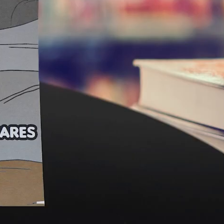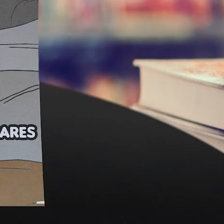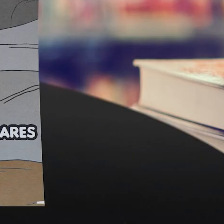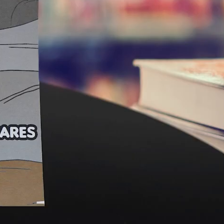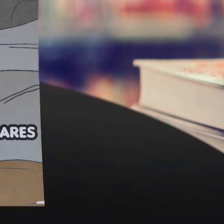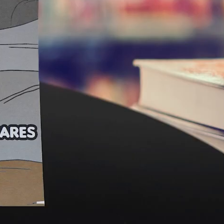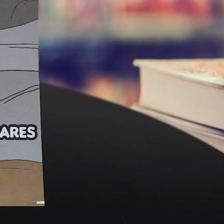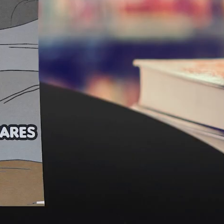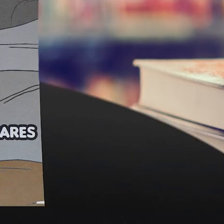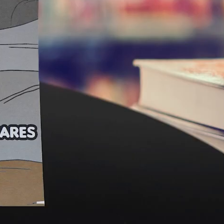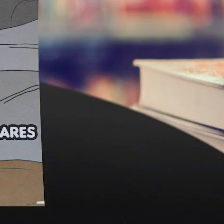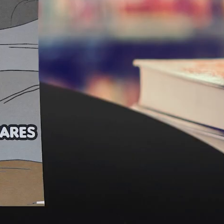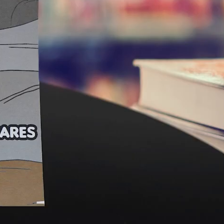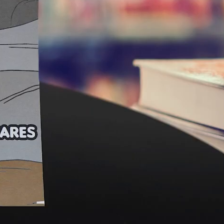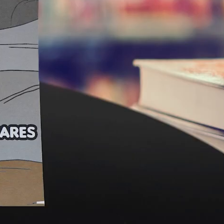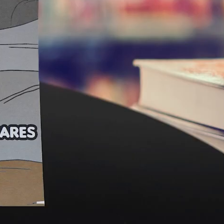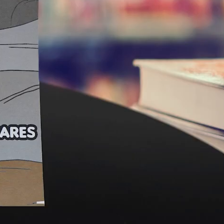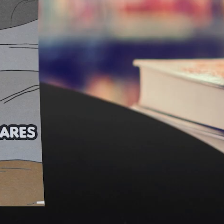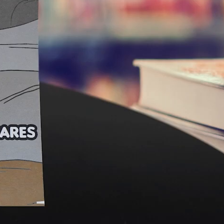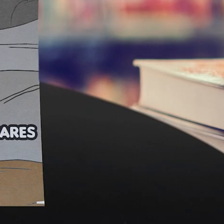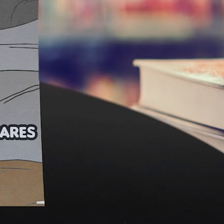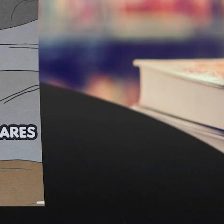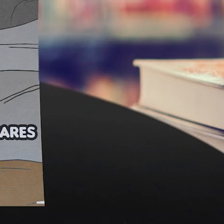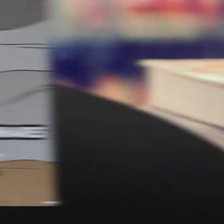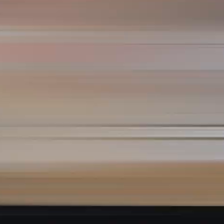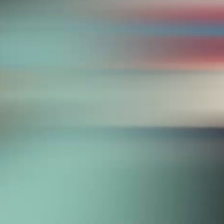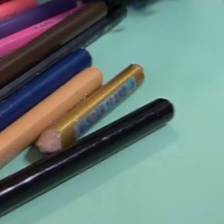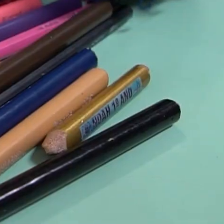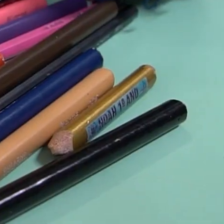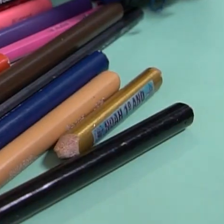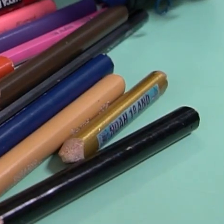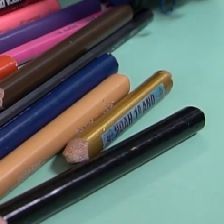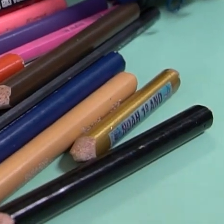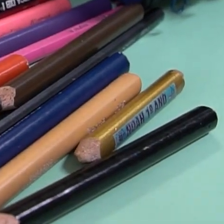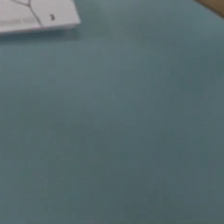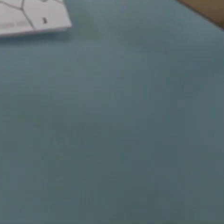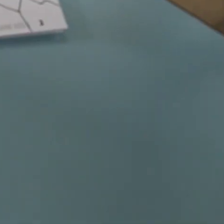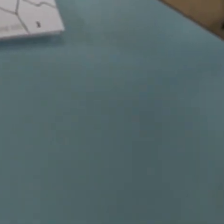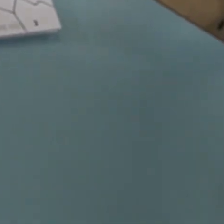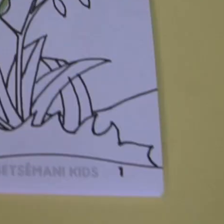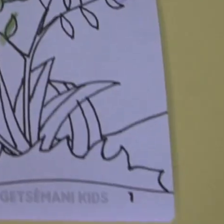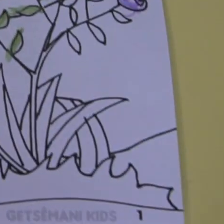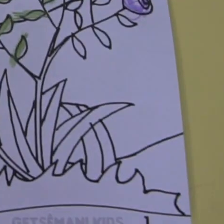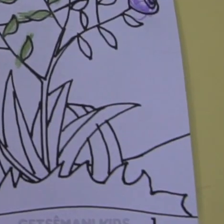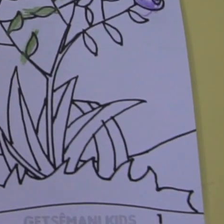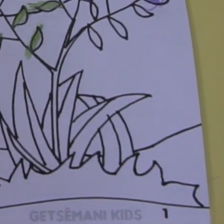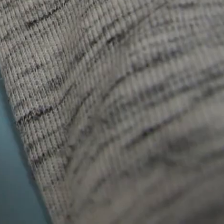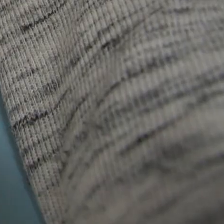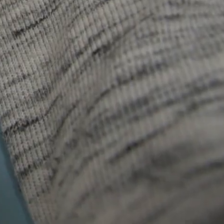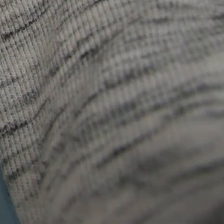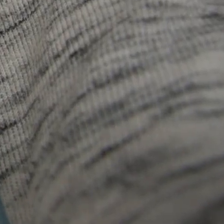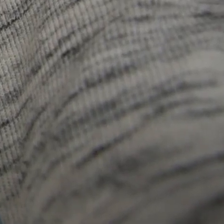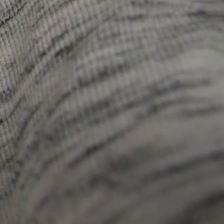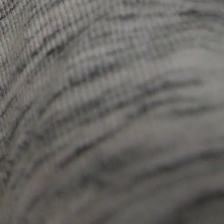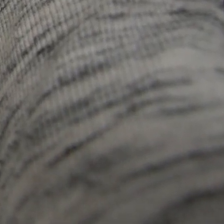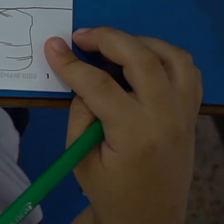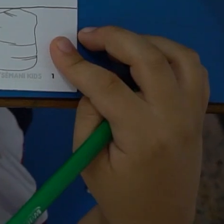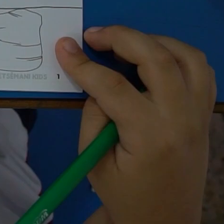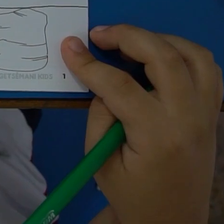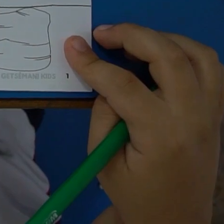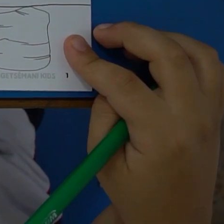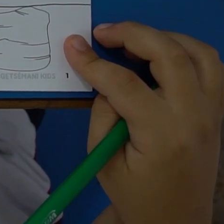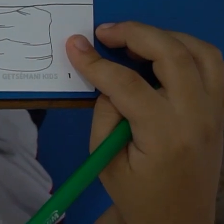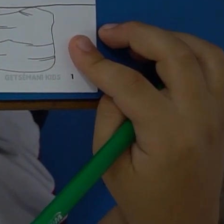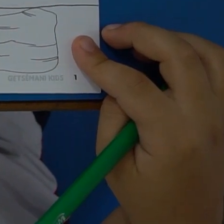em Jericó, a vitória de Josué e o povo de Israel. Você também pode aplicar essas tarefas de pintura e aprendizado